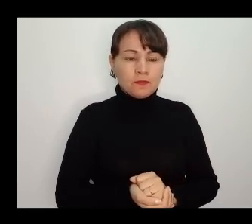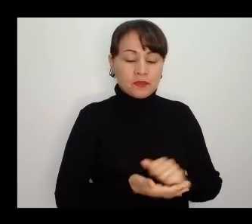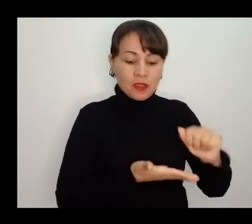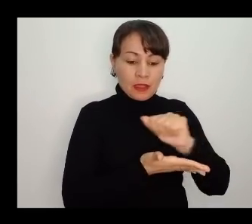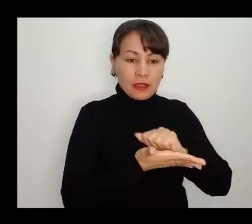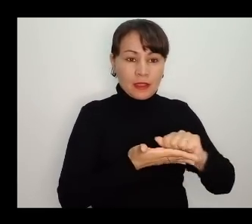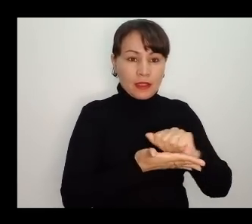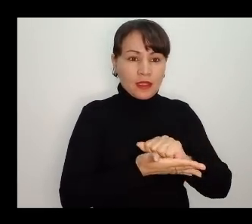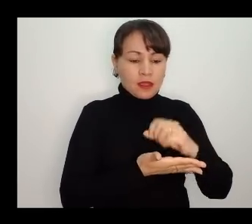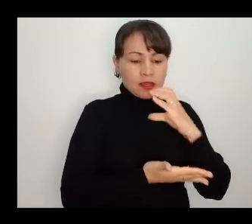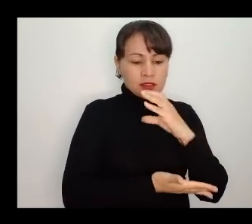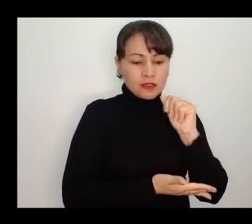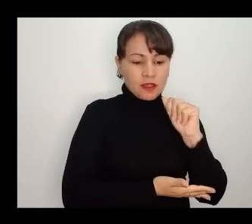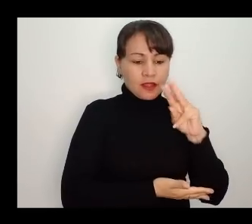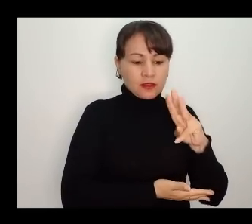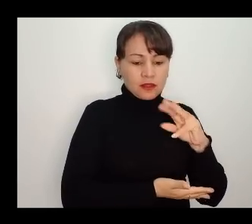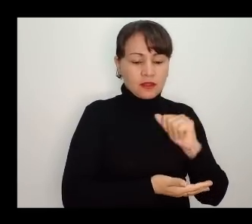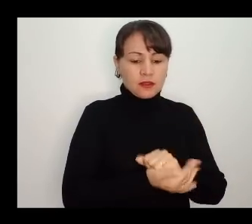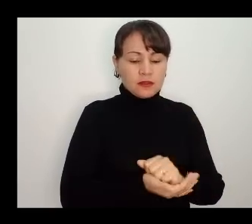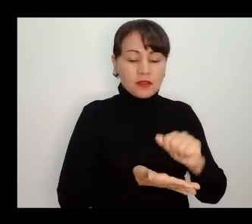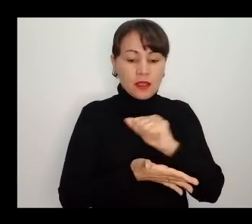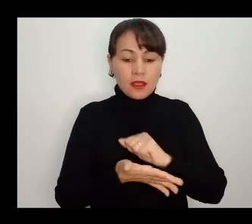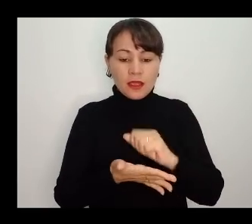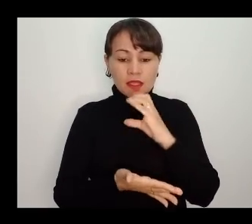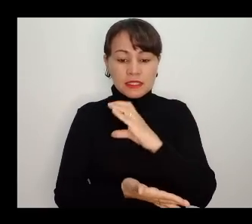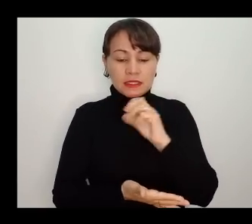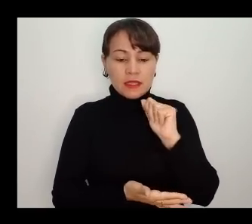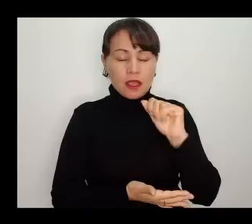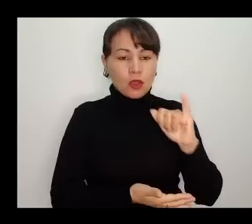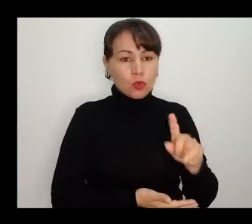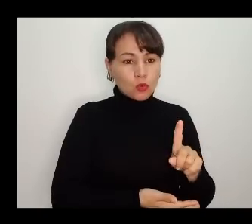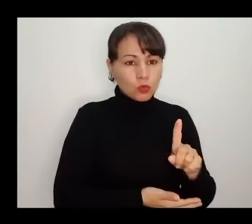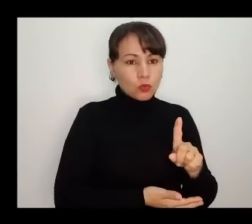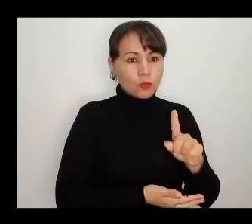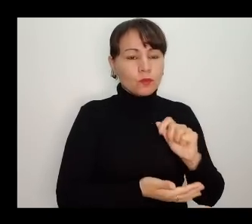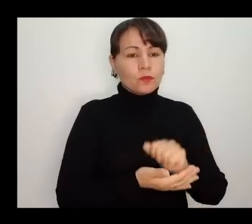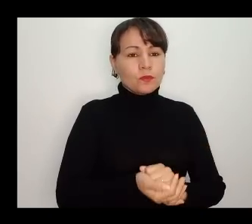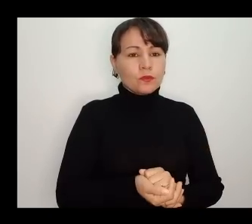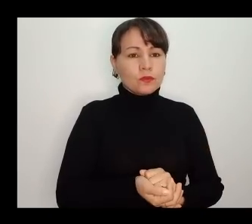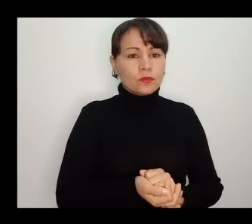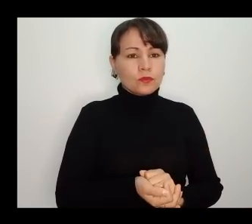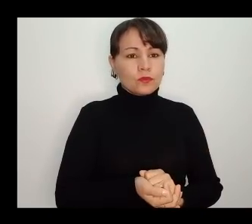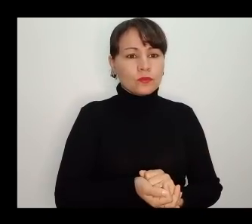como áreas CA3, como áreas CA1.